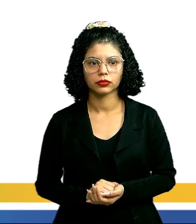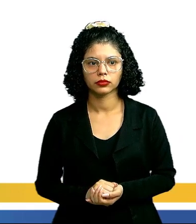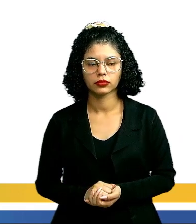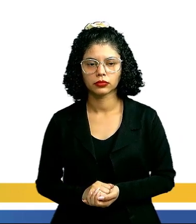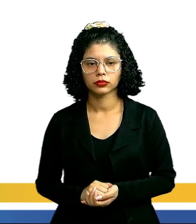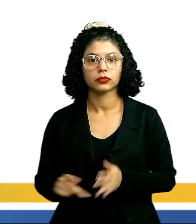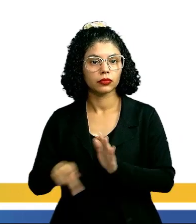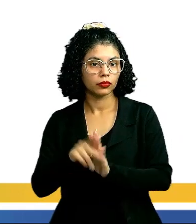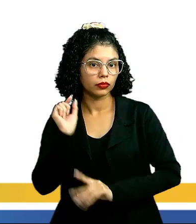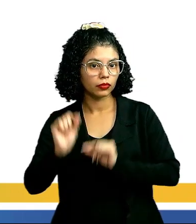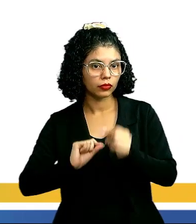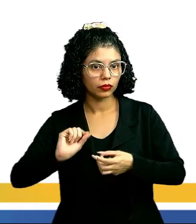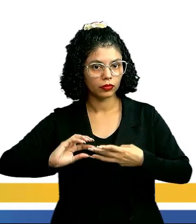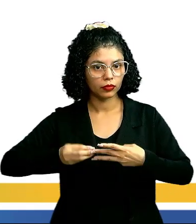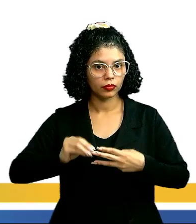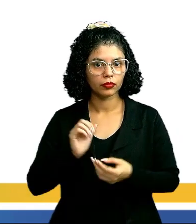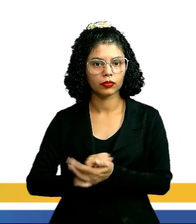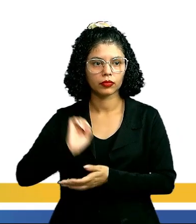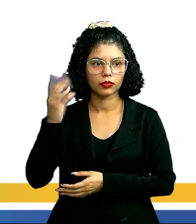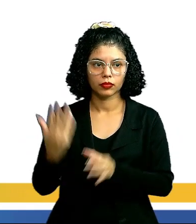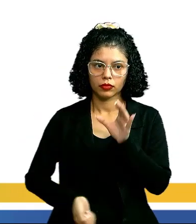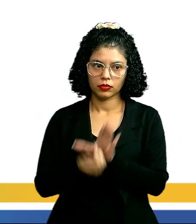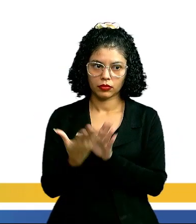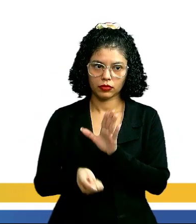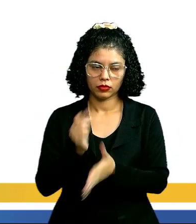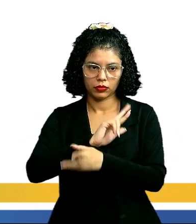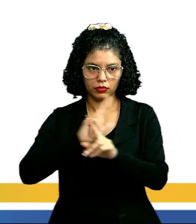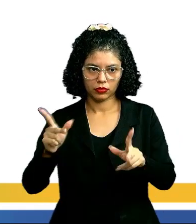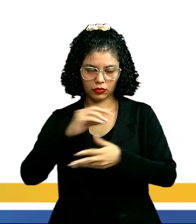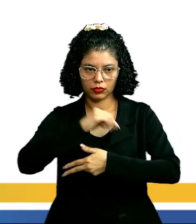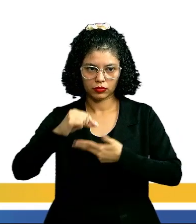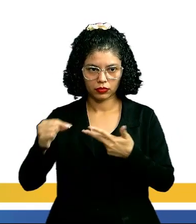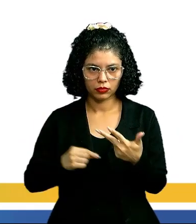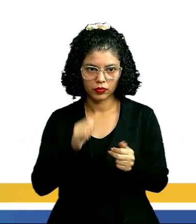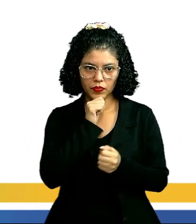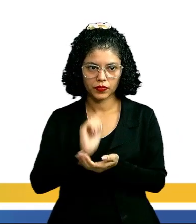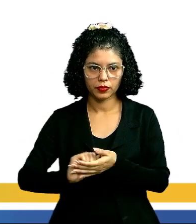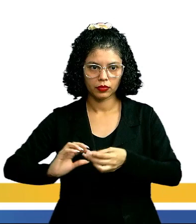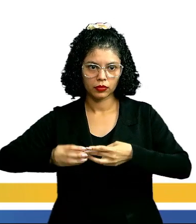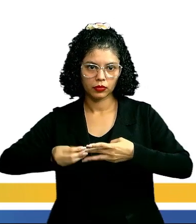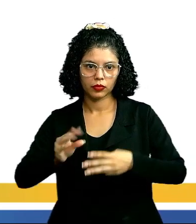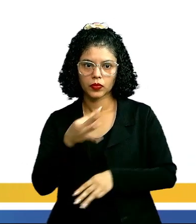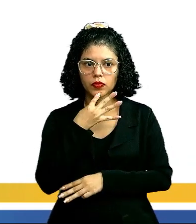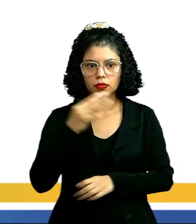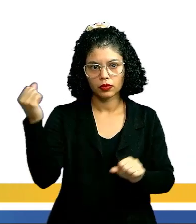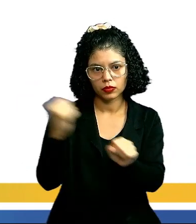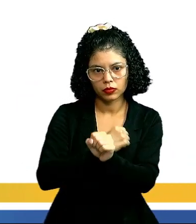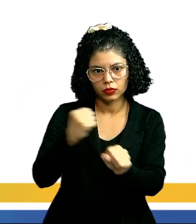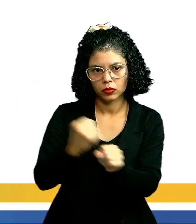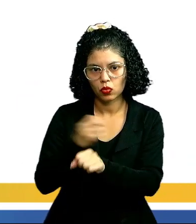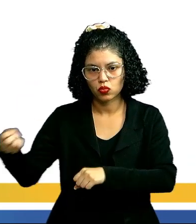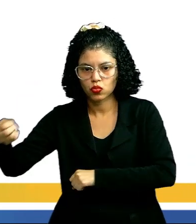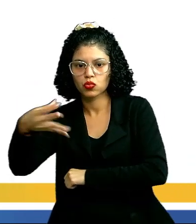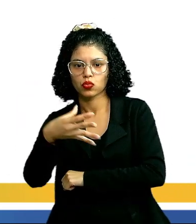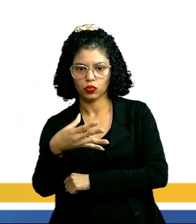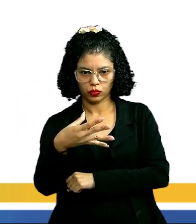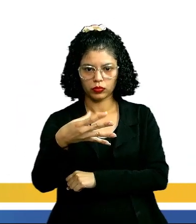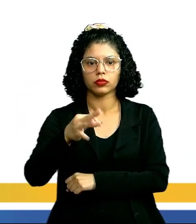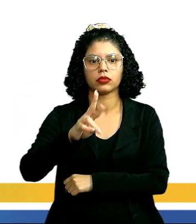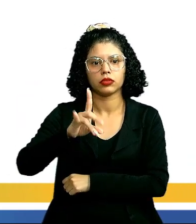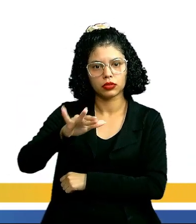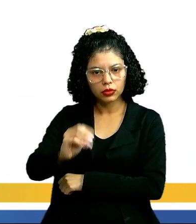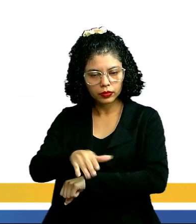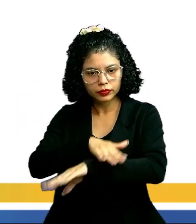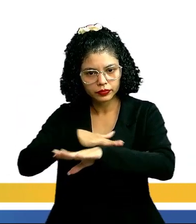célula tronco, é definida como a célula com capacidade de gerar diferentes tipos celulares e reconstituir diversos